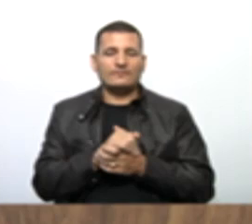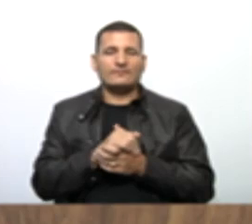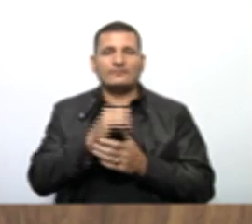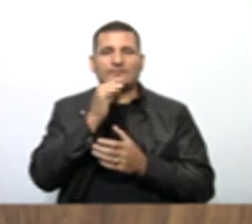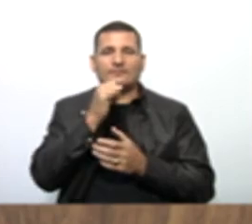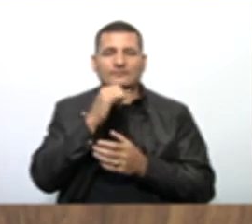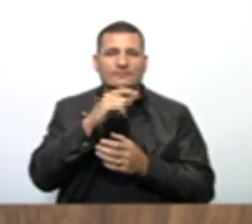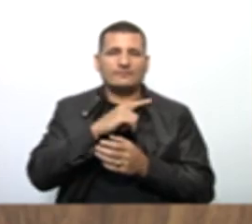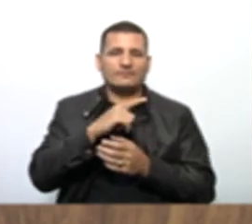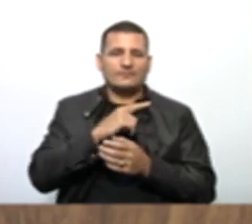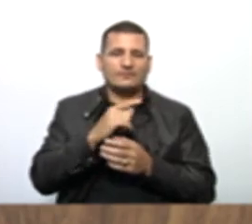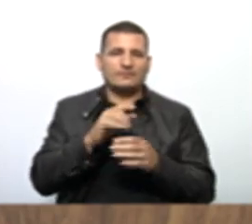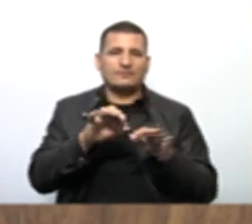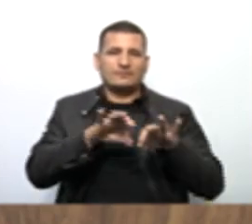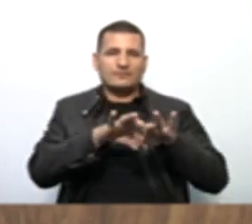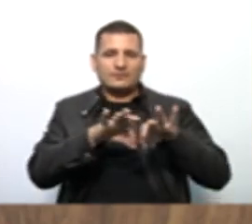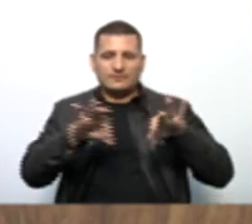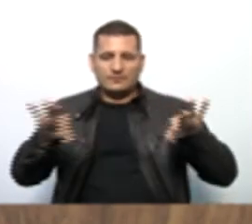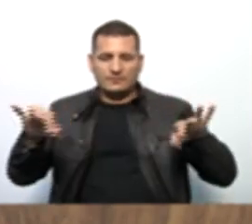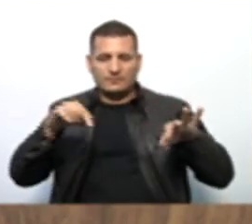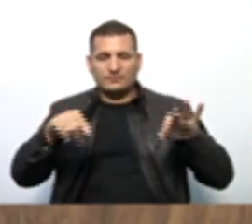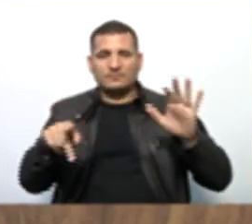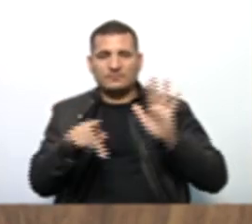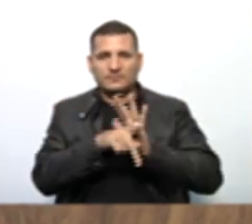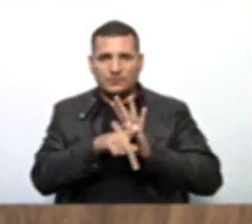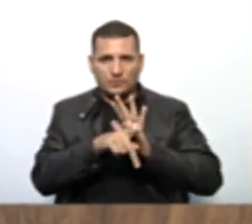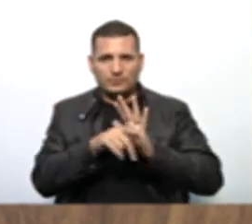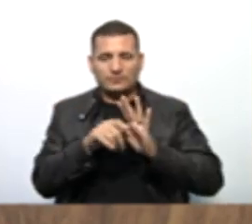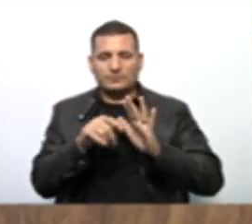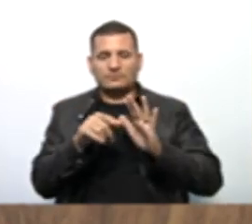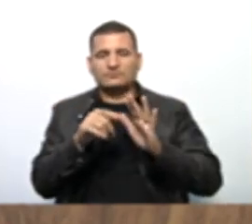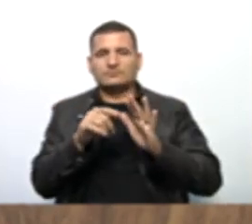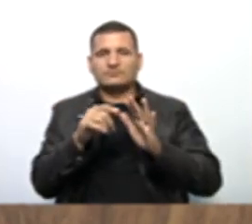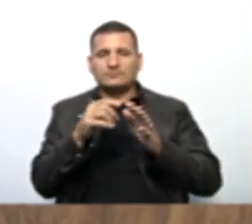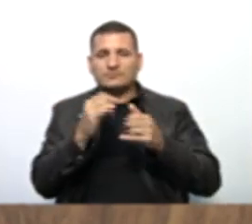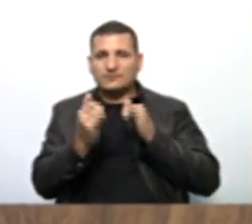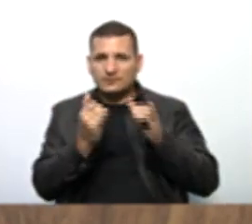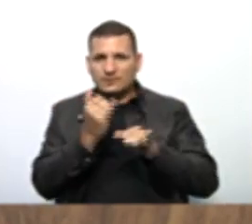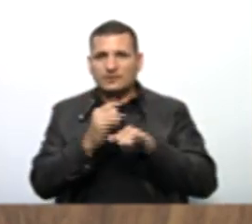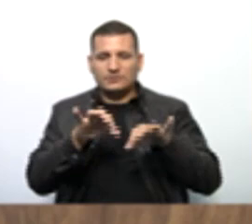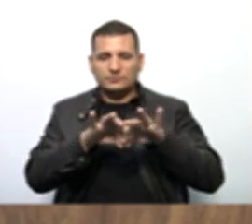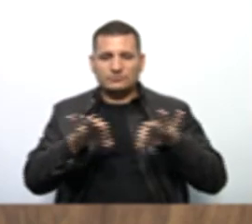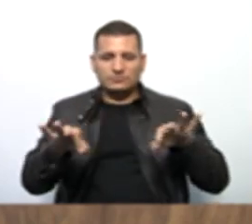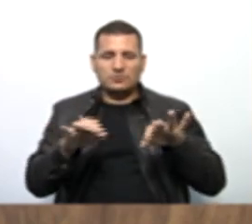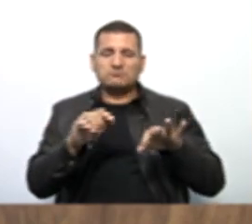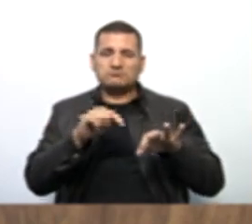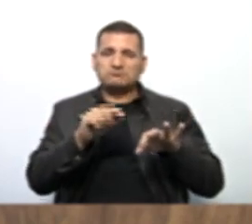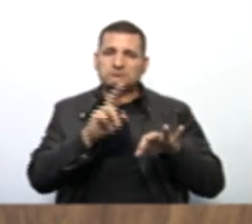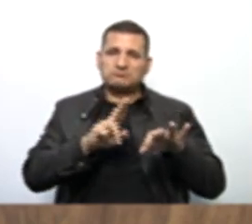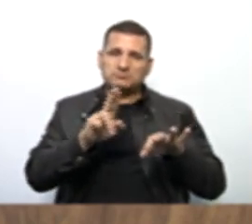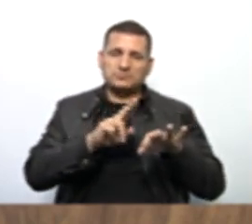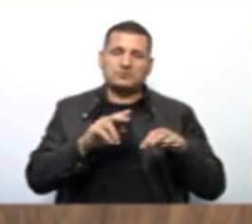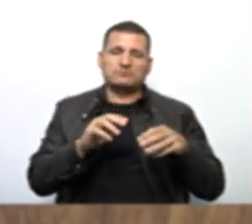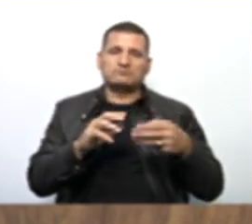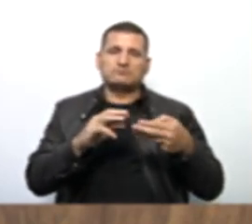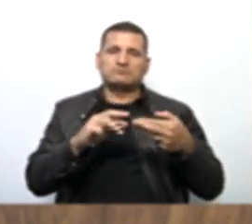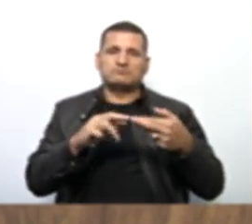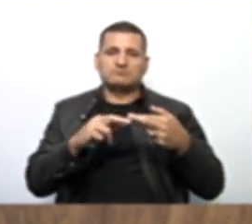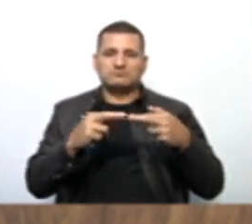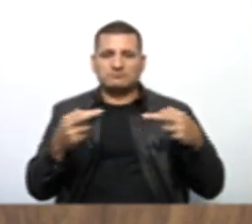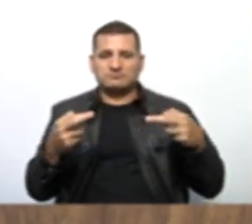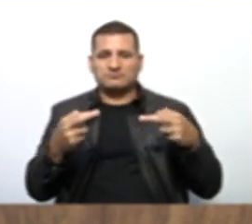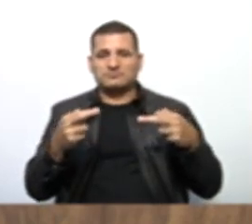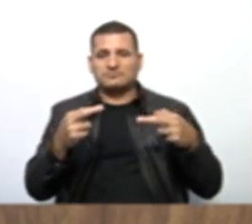cabo se ficar distante da rede elétrica eu posso usar um carro mais simples né ciência toda proteção agora eu vou compartilhar com o meu vizinho